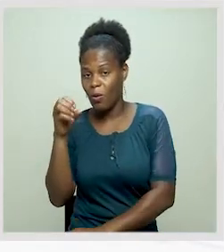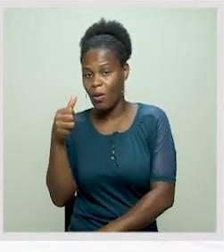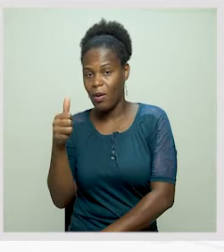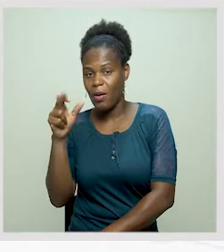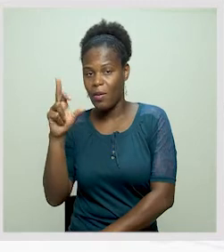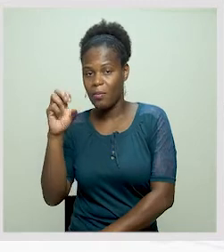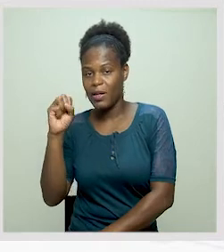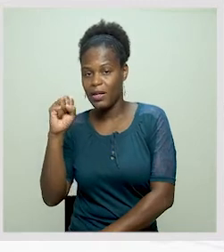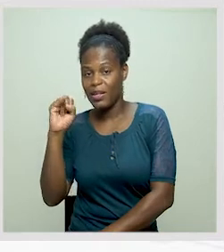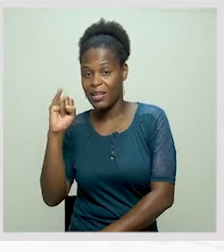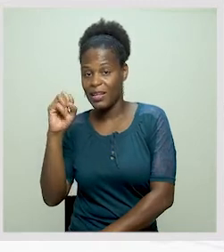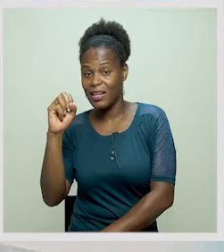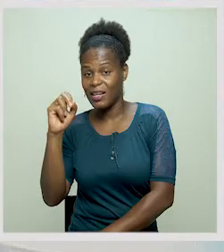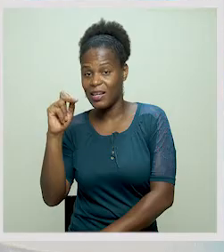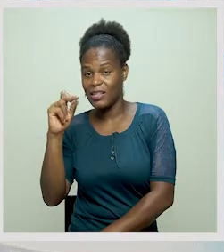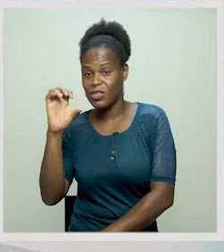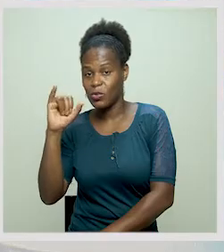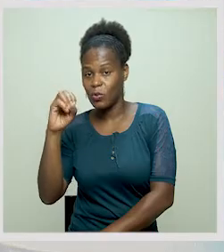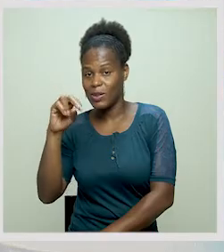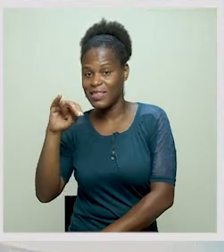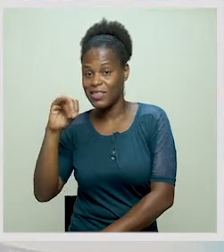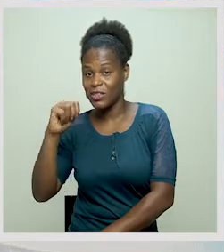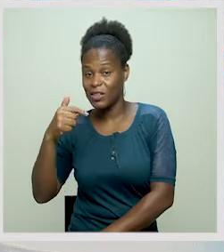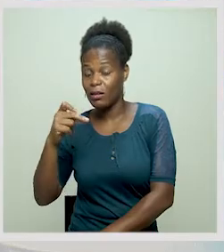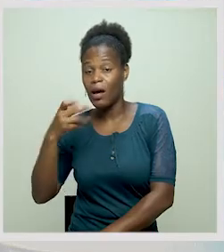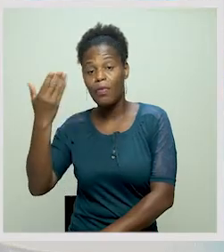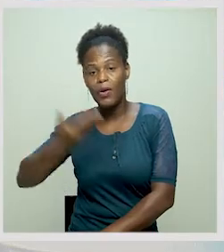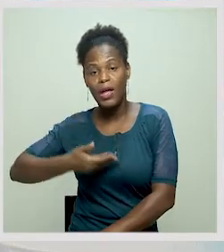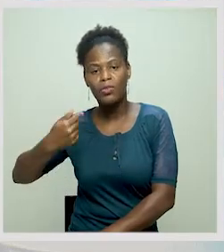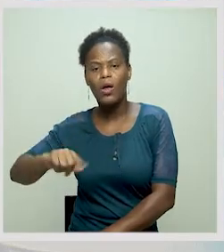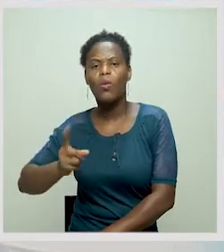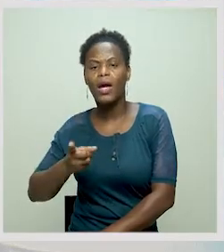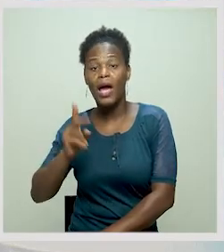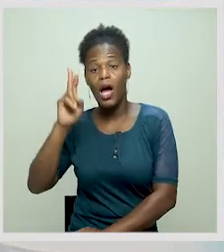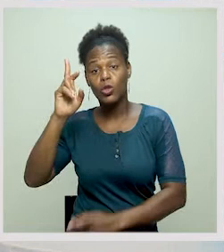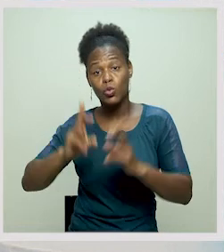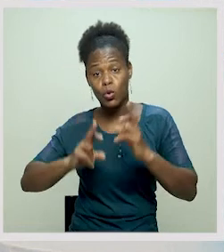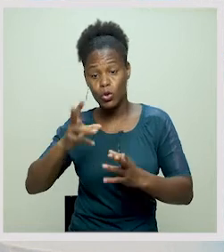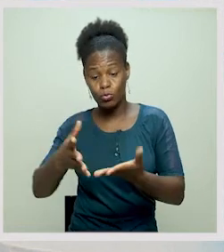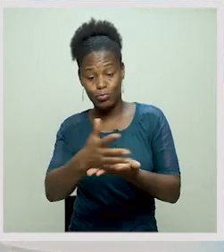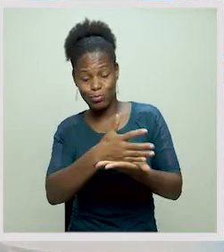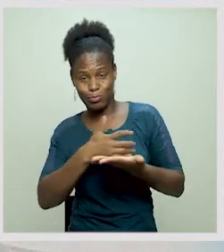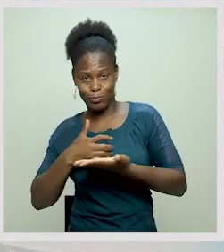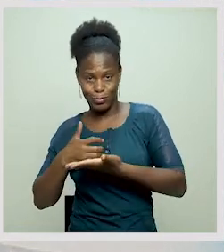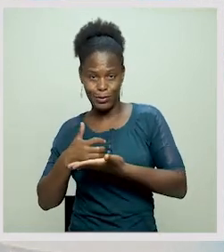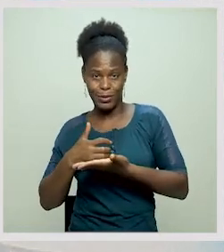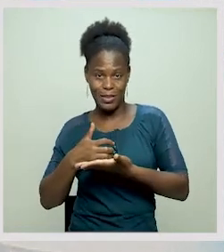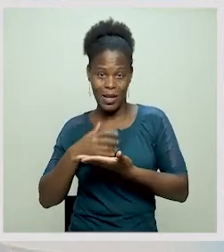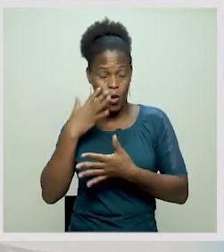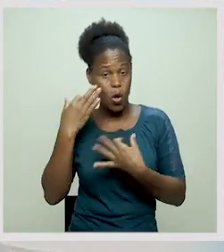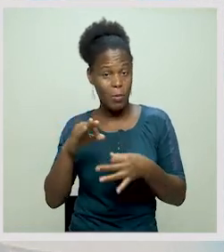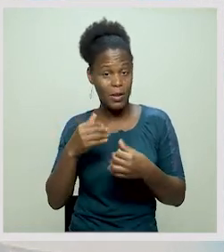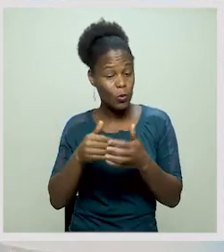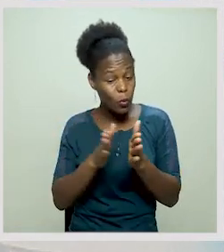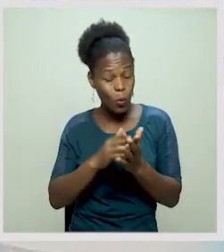tem direito a receber? Tem direito a receber juros, que normalmente é anual,